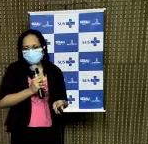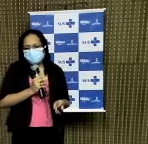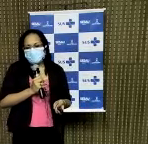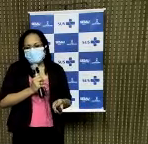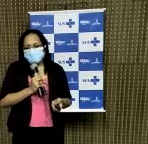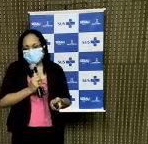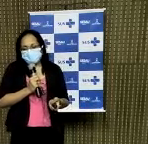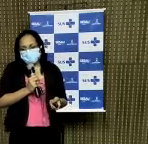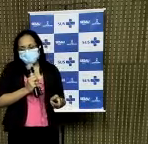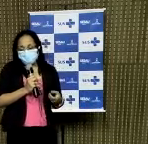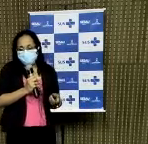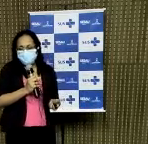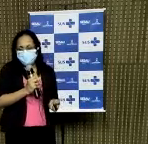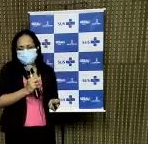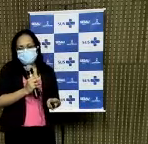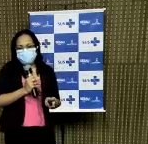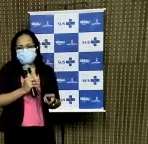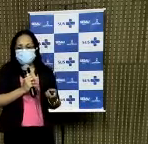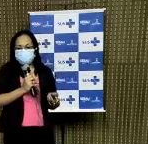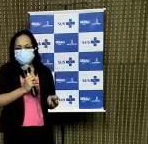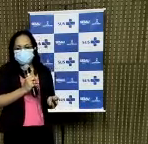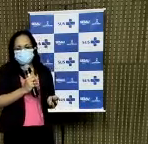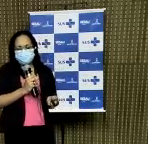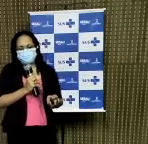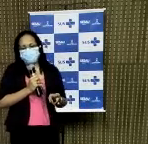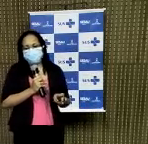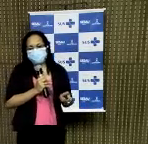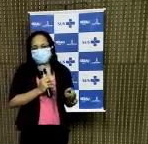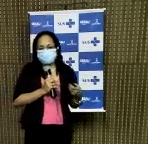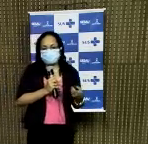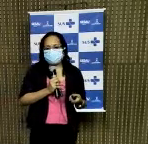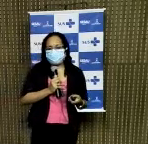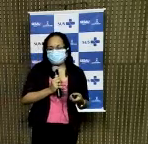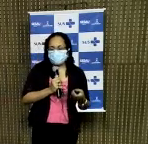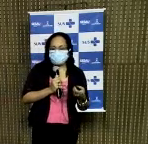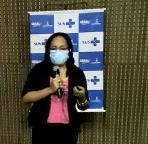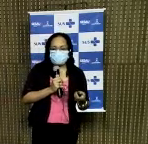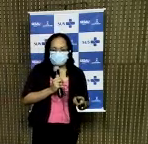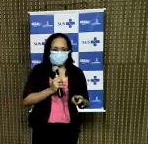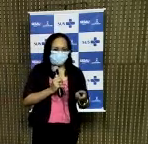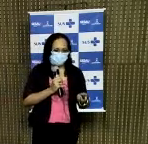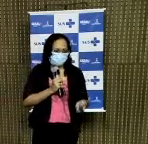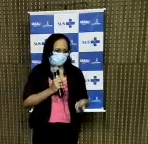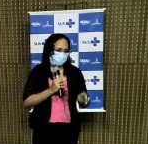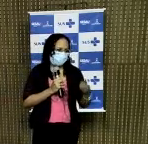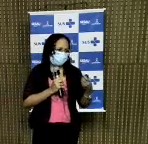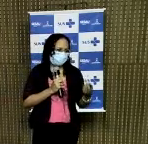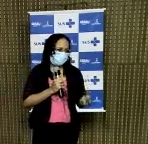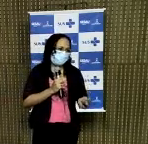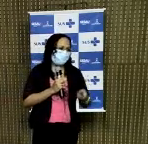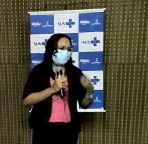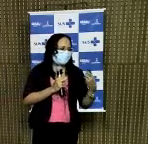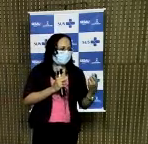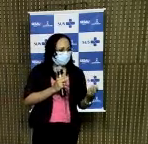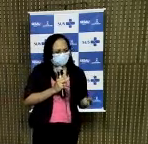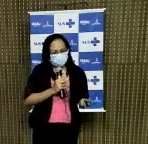né? Os números em relação ao acompanhamento dessas consultas da gestante, que são